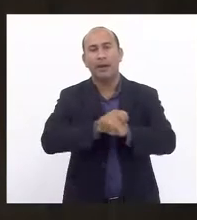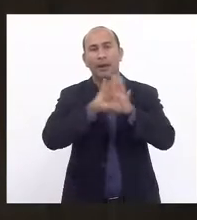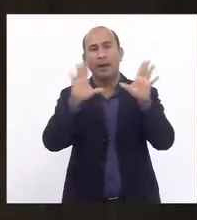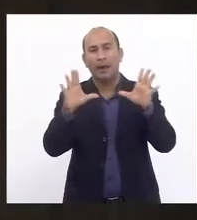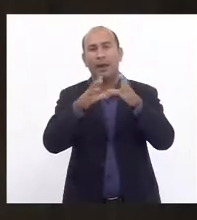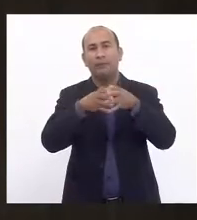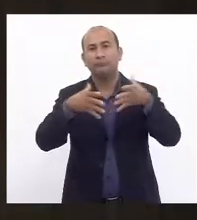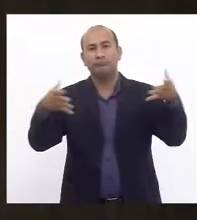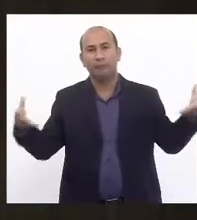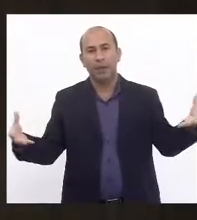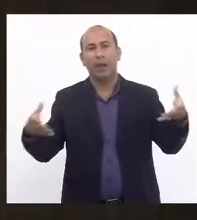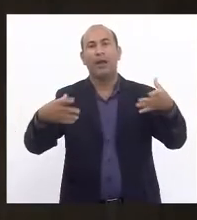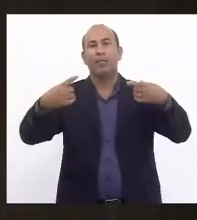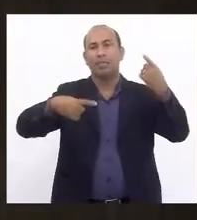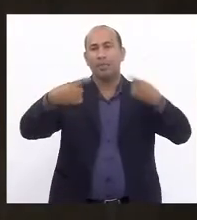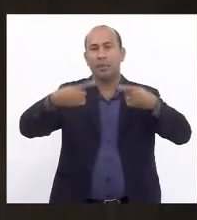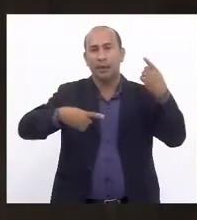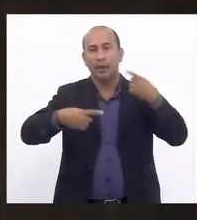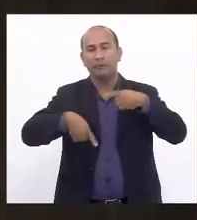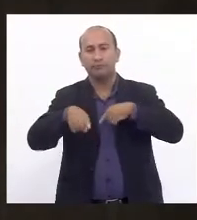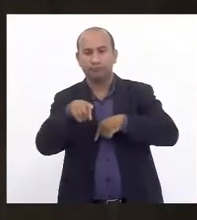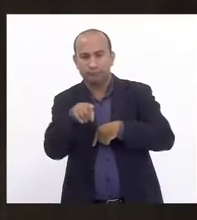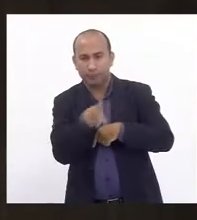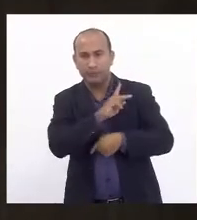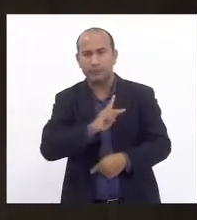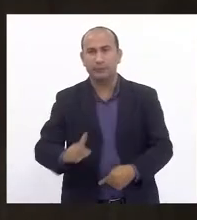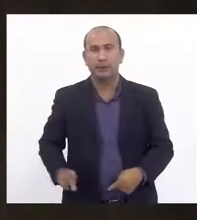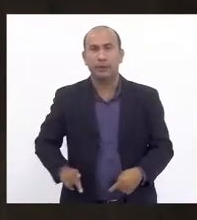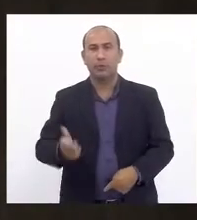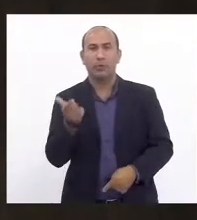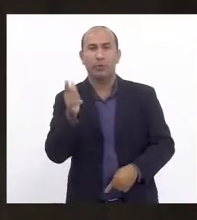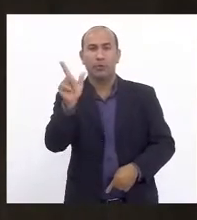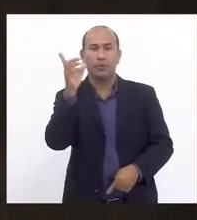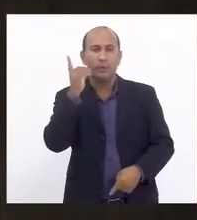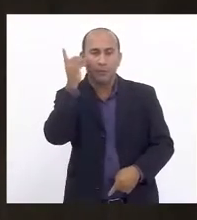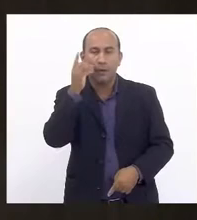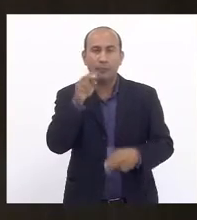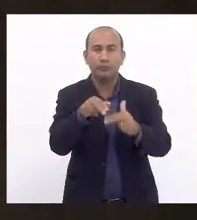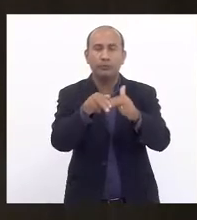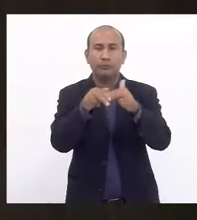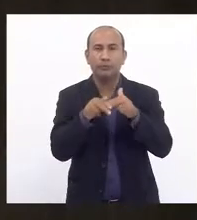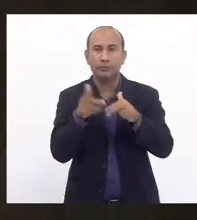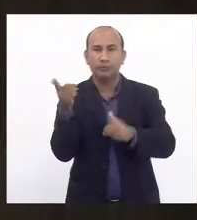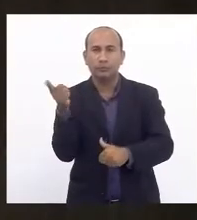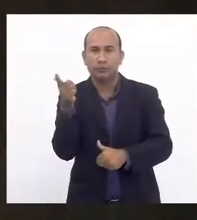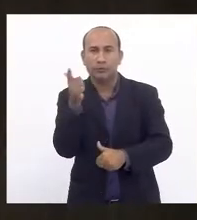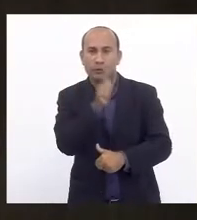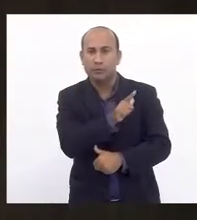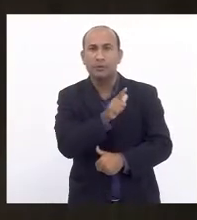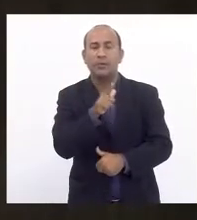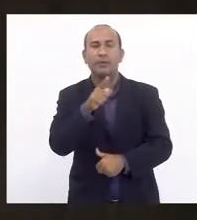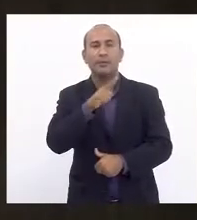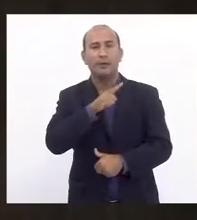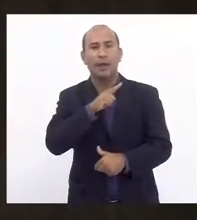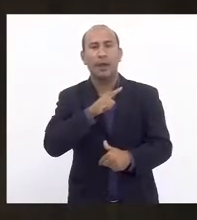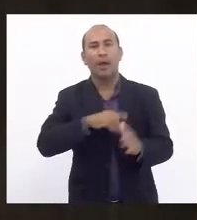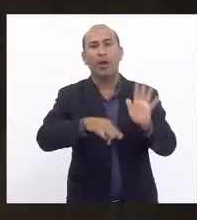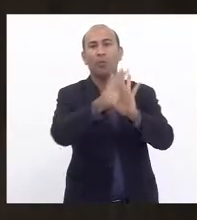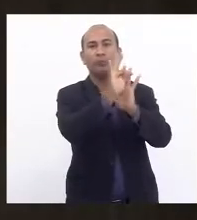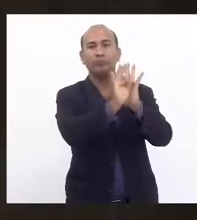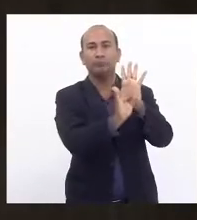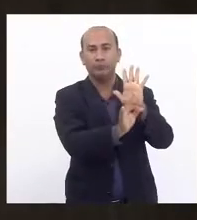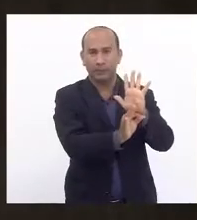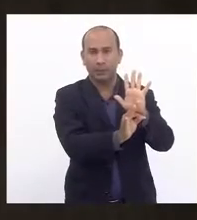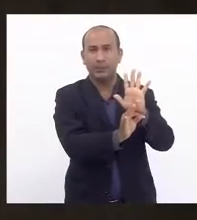casa, com Vossa Excelência, com os demais parlamentares, para que cheguemos a um texto que seja